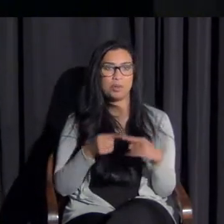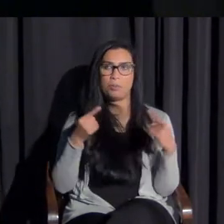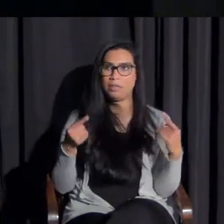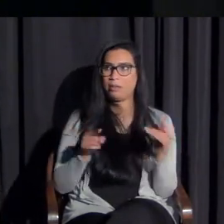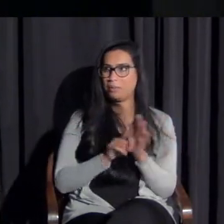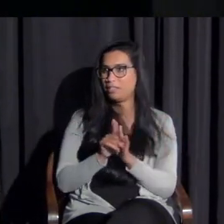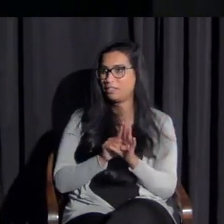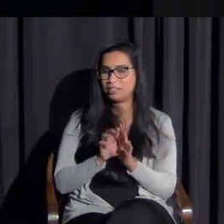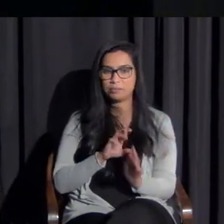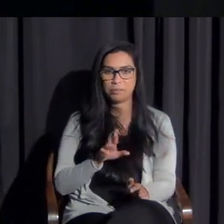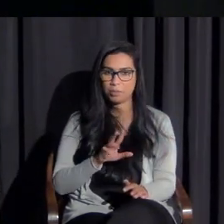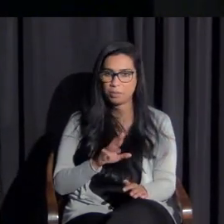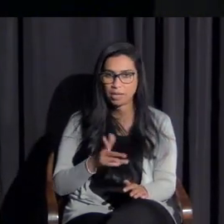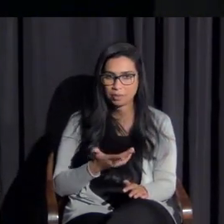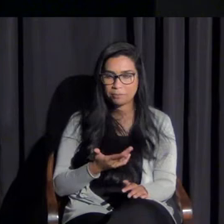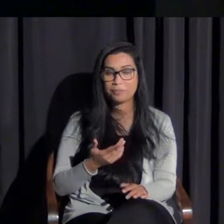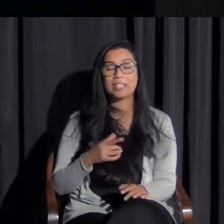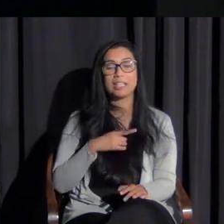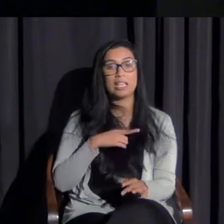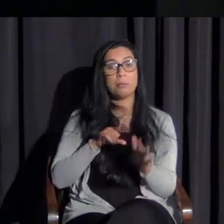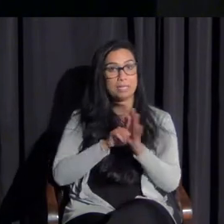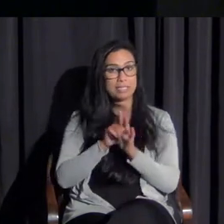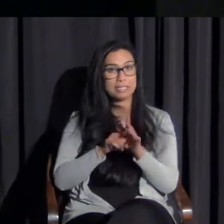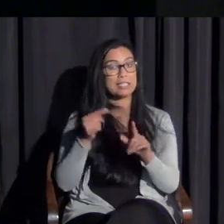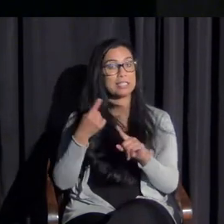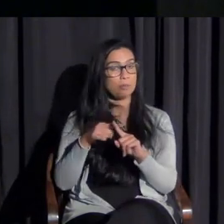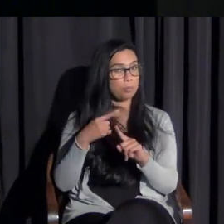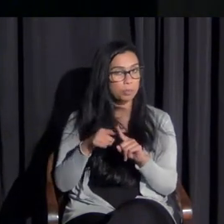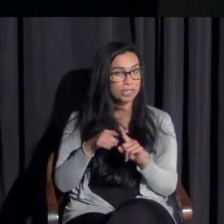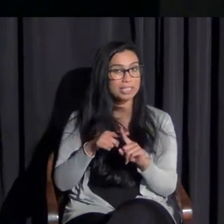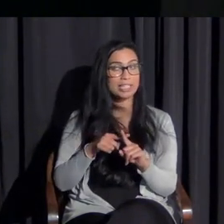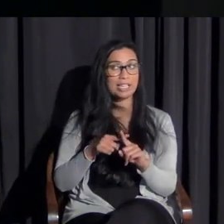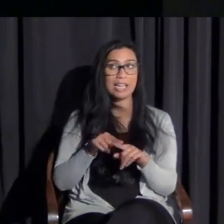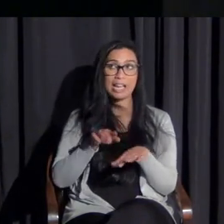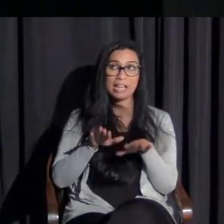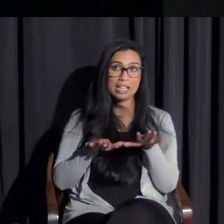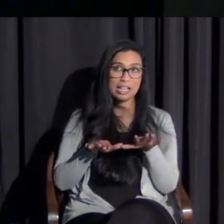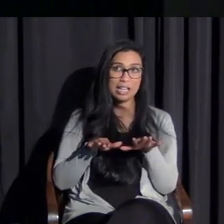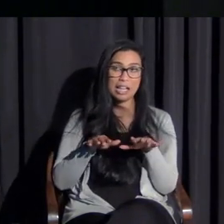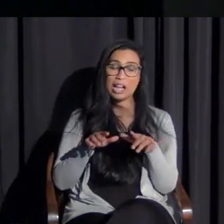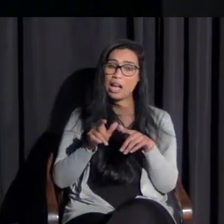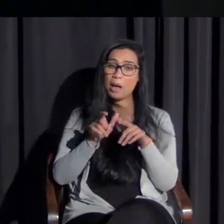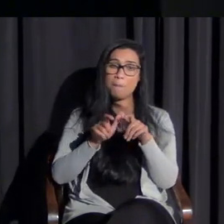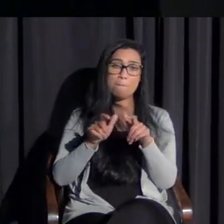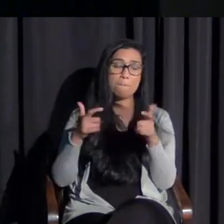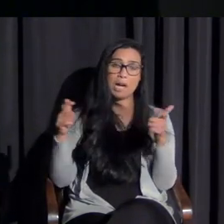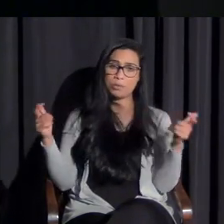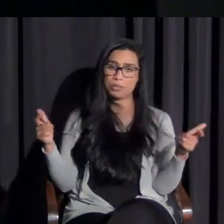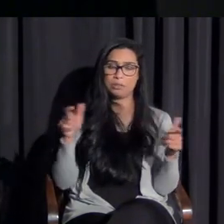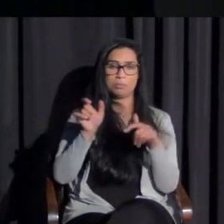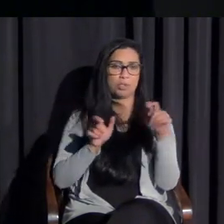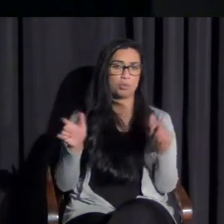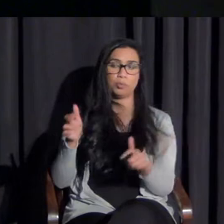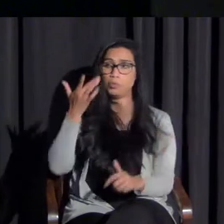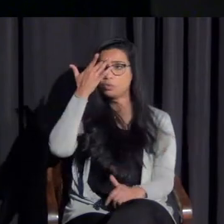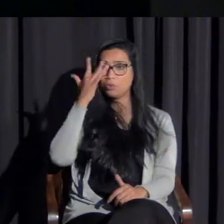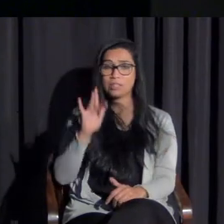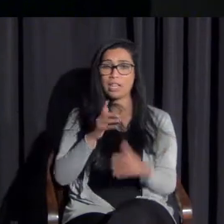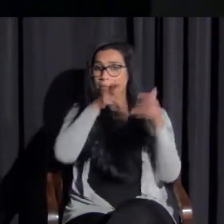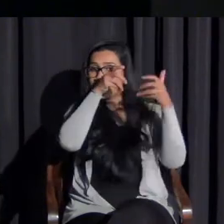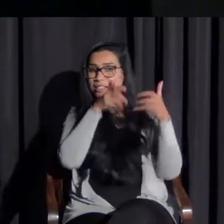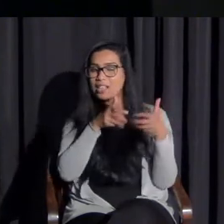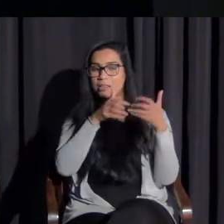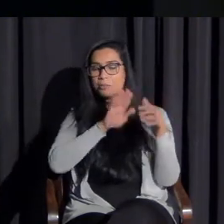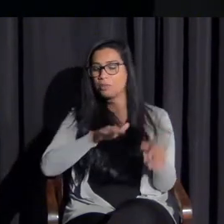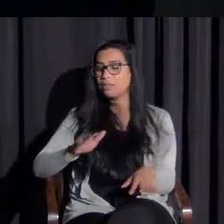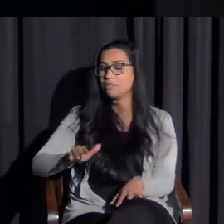Então, só faz sentido produzir, né, partindo desse ponto de vista de que a gente não sabe tudo sobre